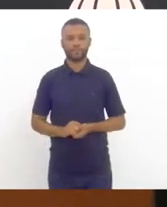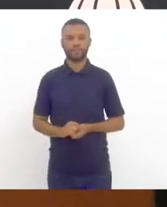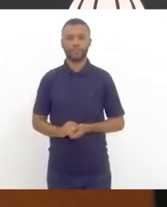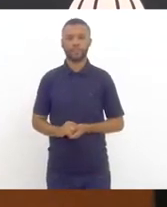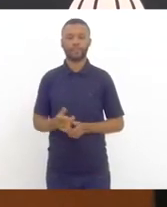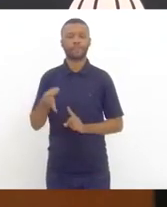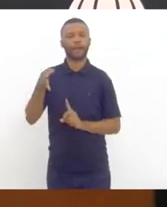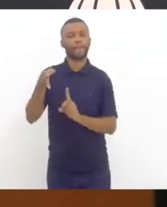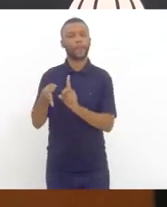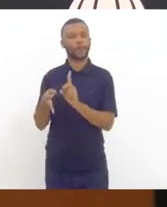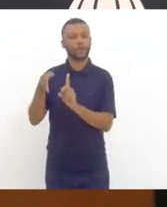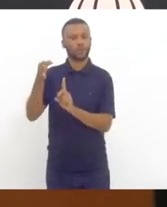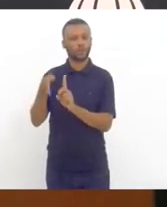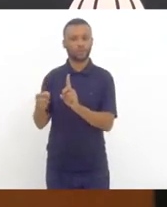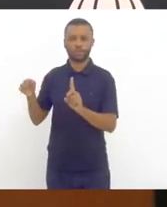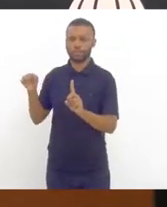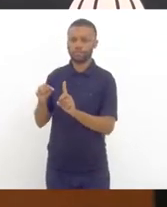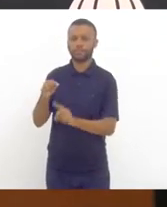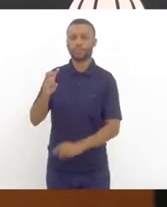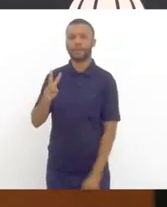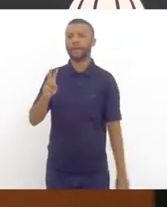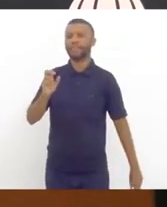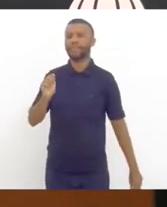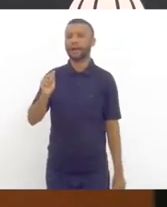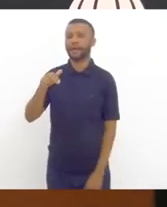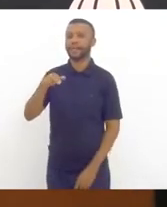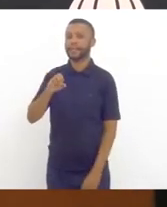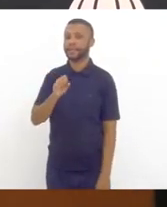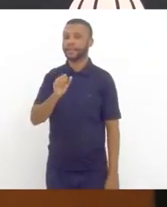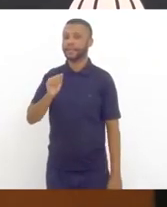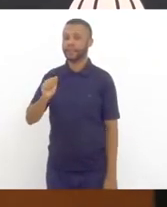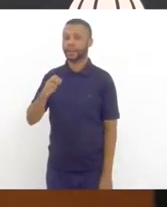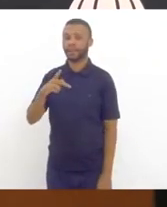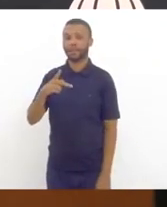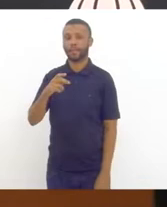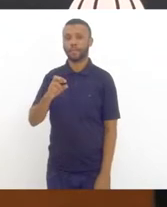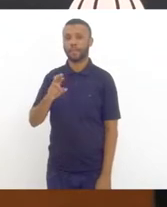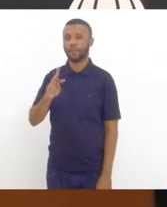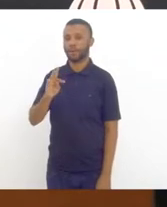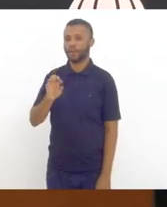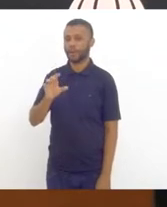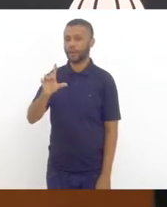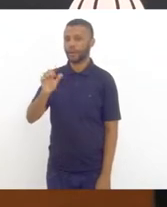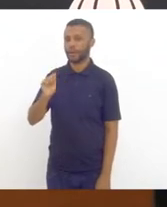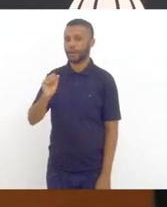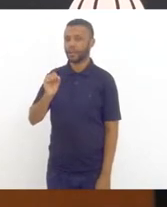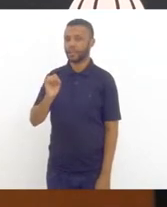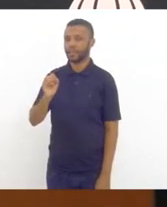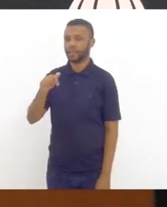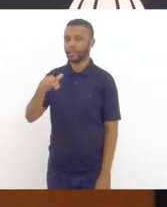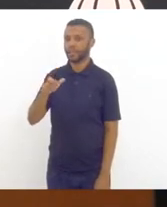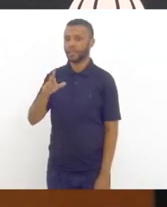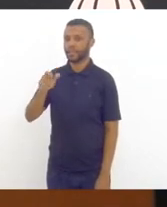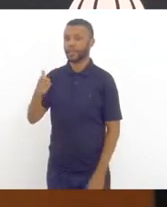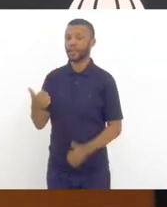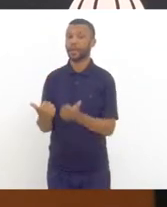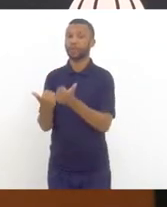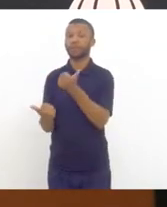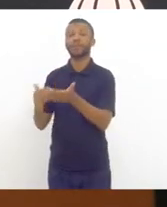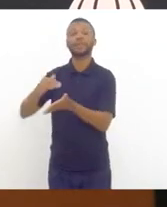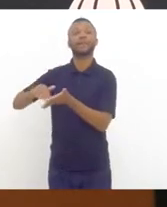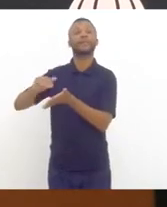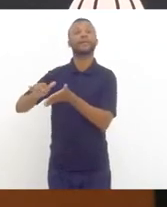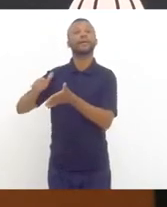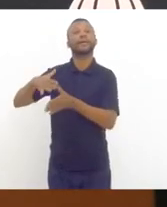procuradora Vanessa Portela Siqueira, que é a subsecretária jurídica da